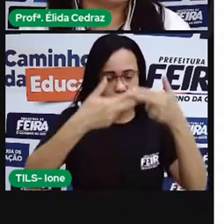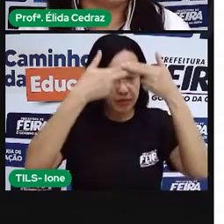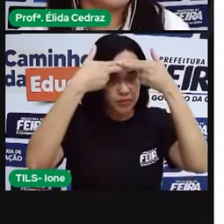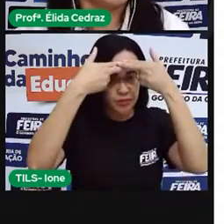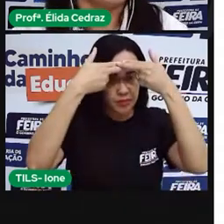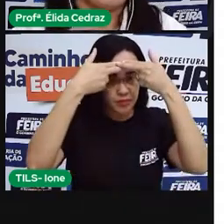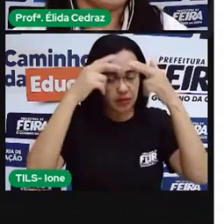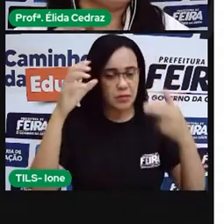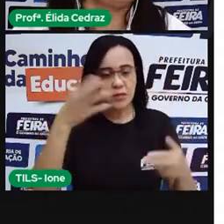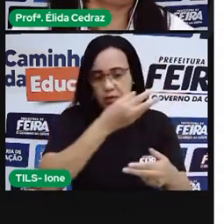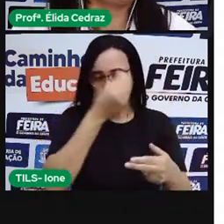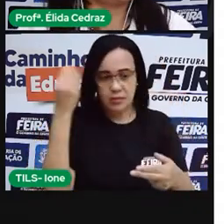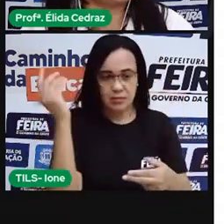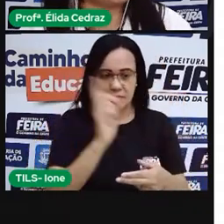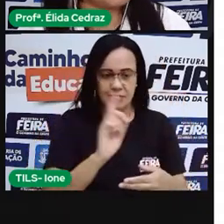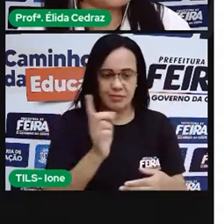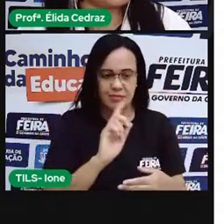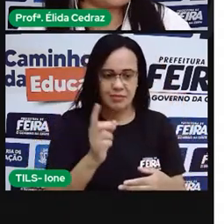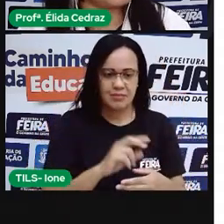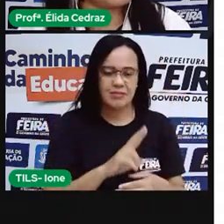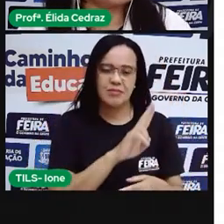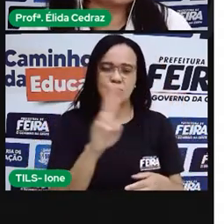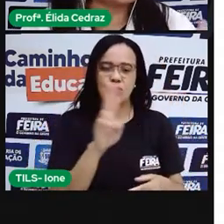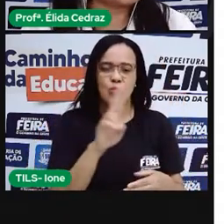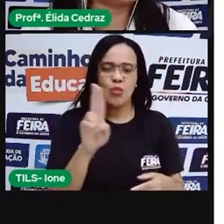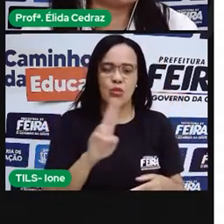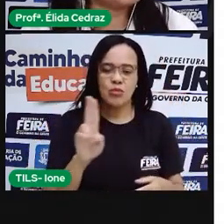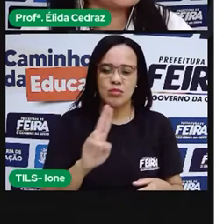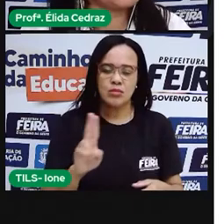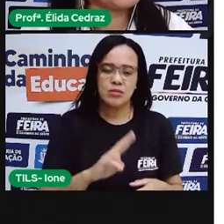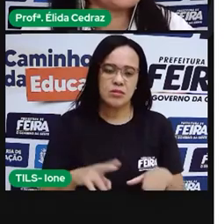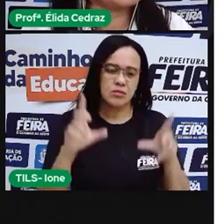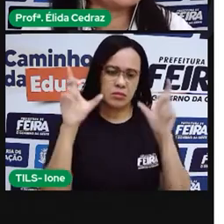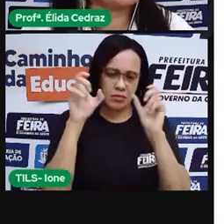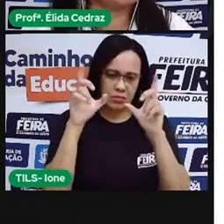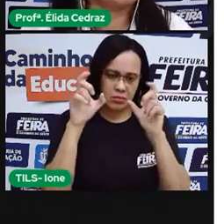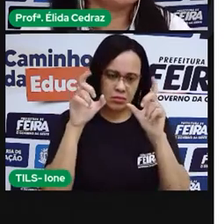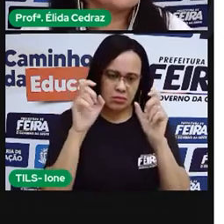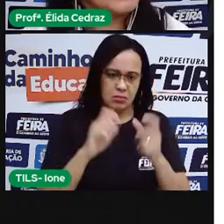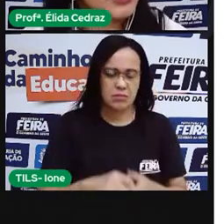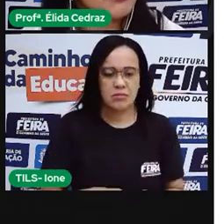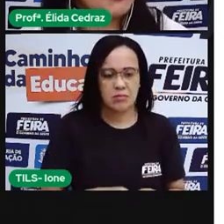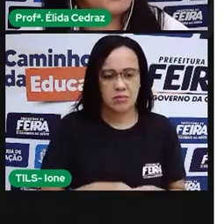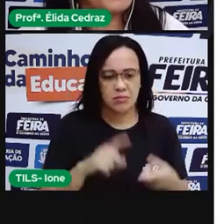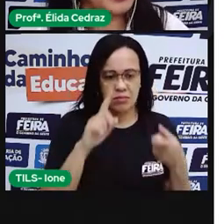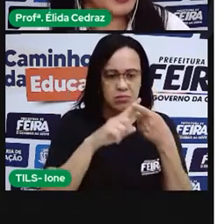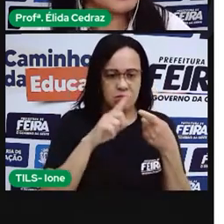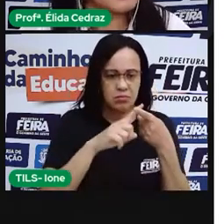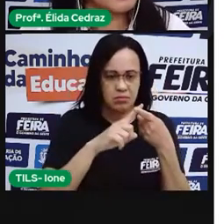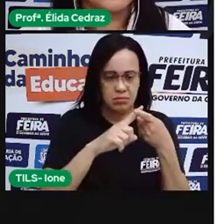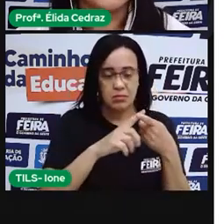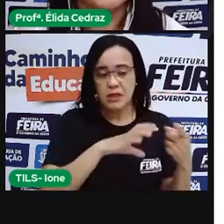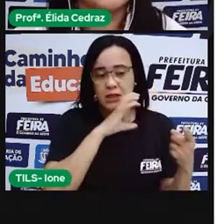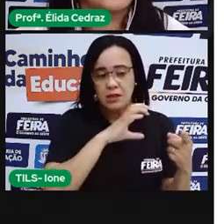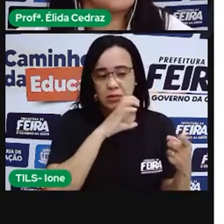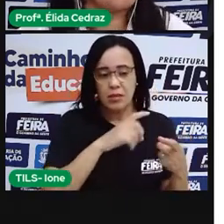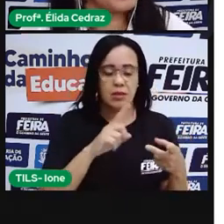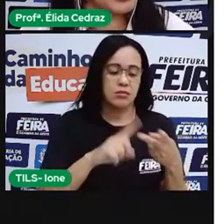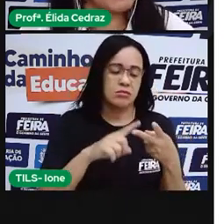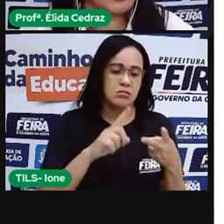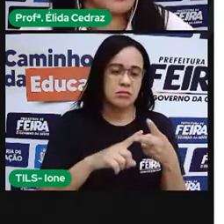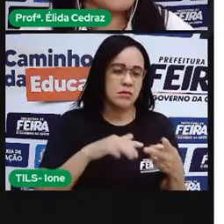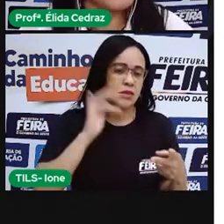conteúdo. Qual é o nome dessas imagens? Você sabe que bichinho é esse? Que fruta é essa?